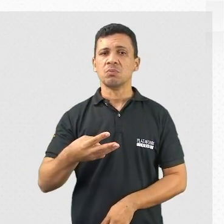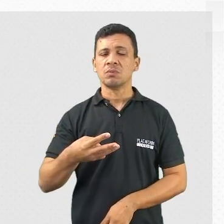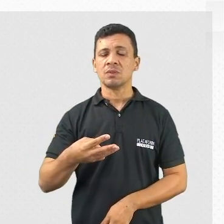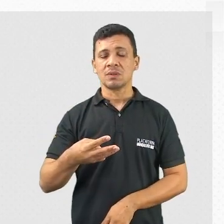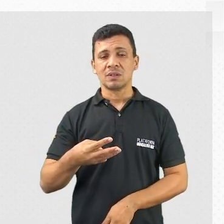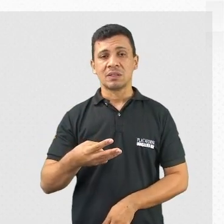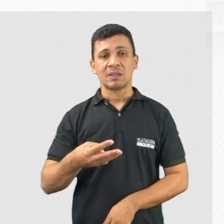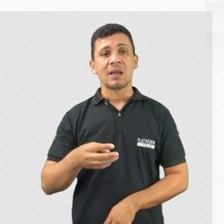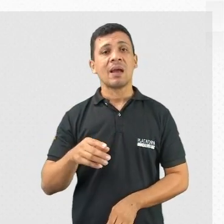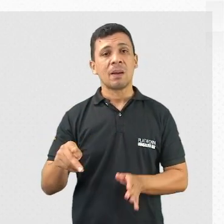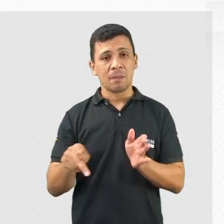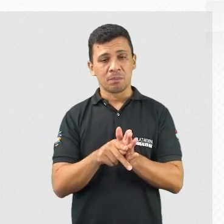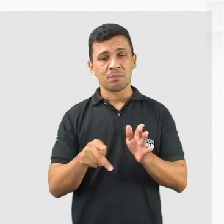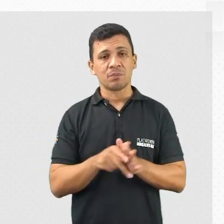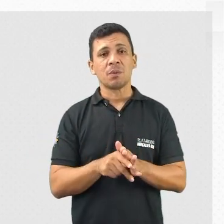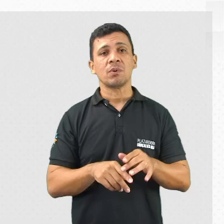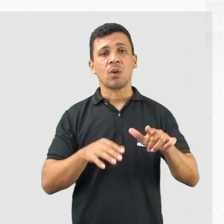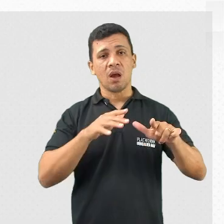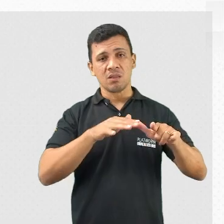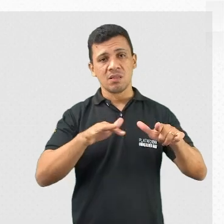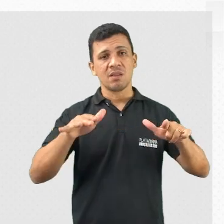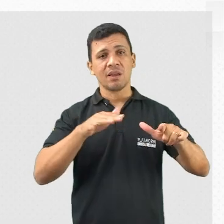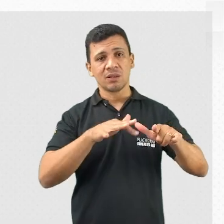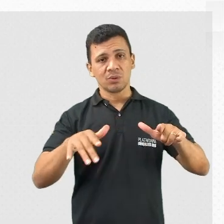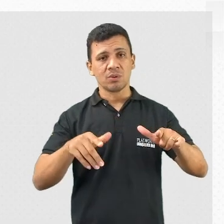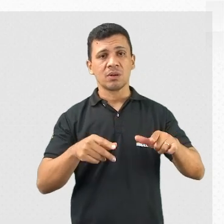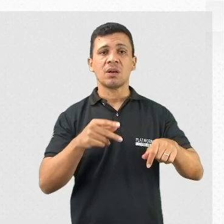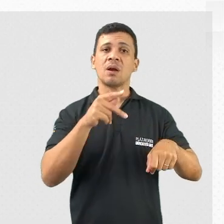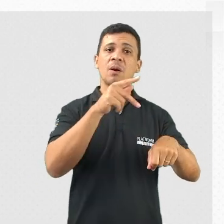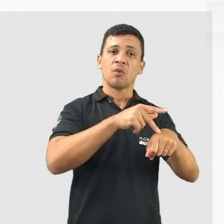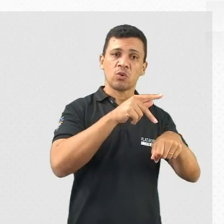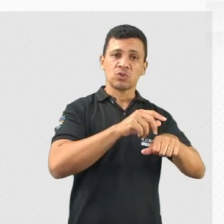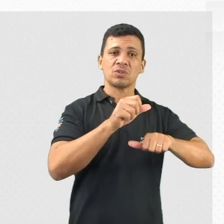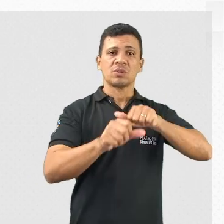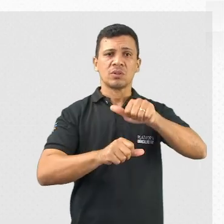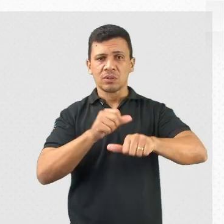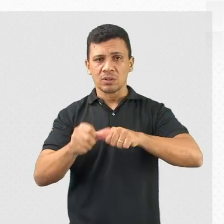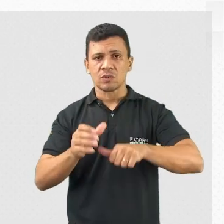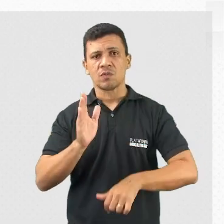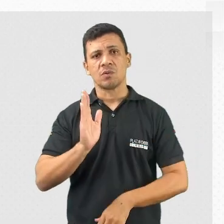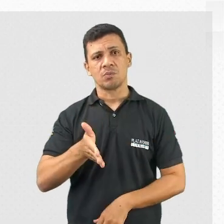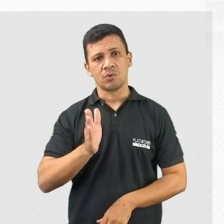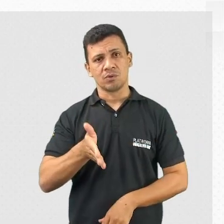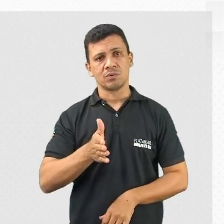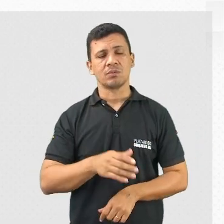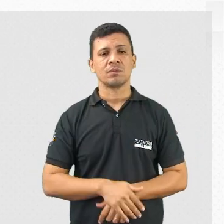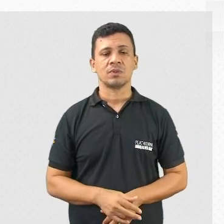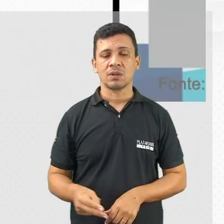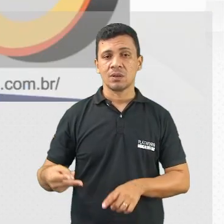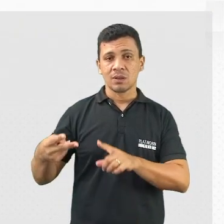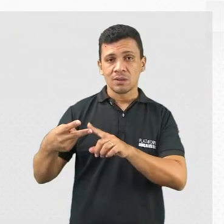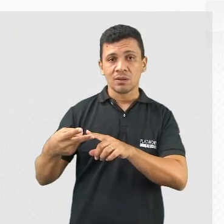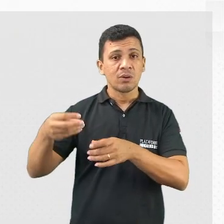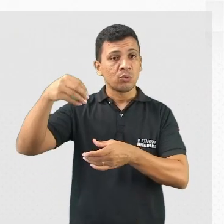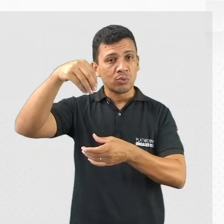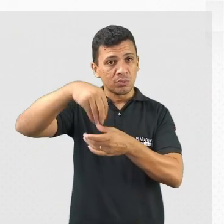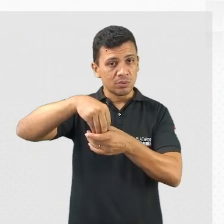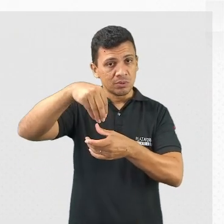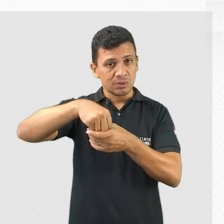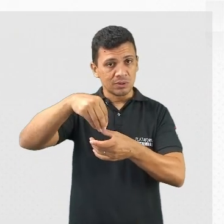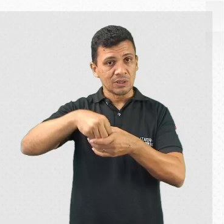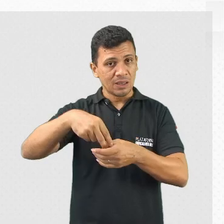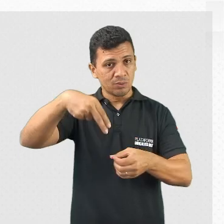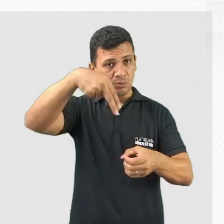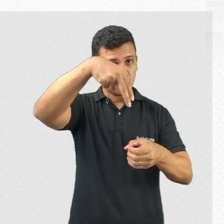tá certo? Líquido, porque a rocha já teve um estado de fusão muito grande. Já o núcleo interno, aí